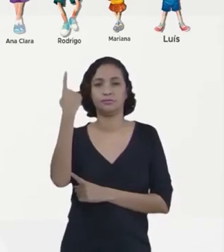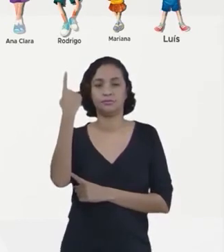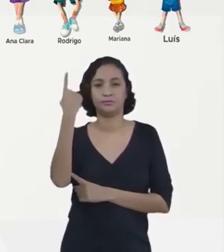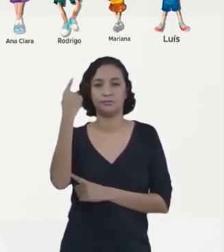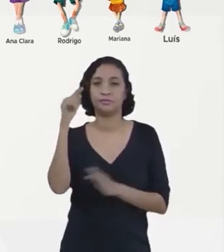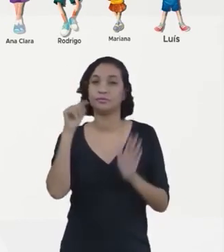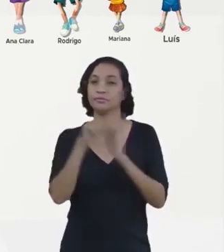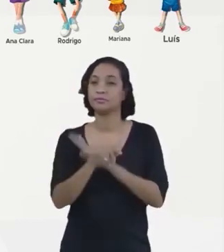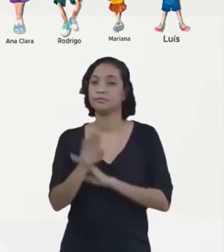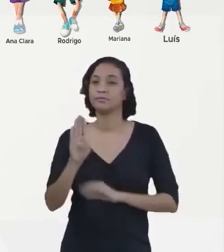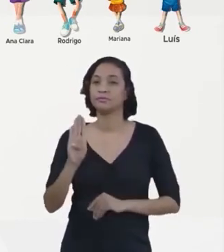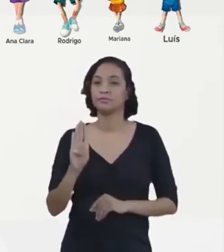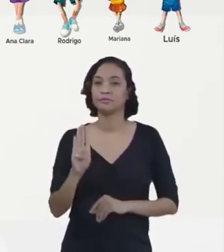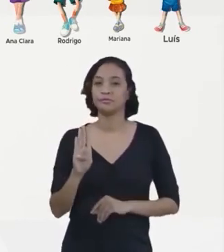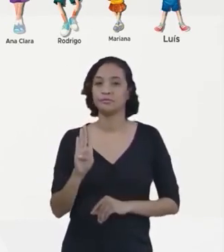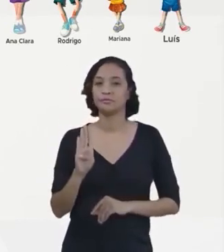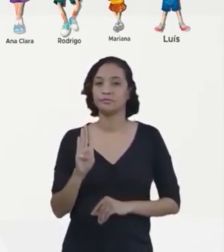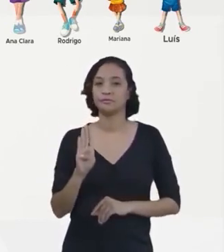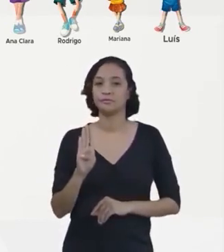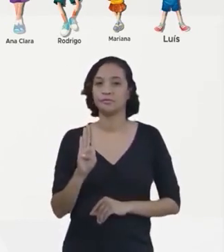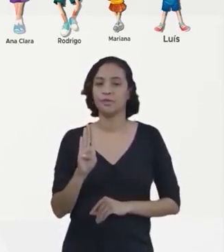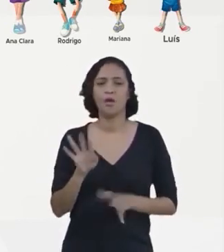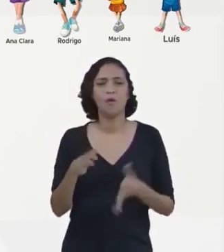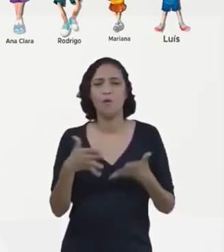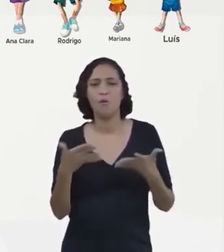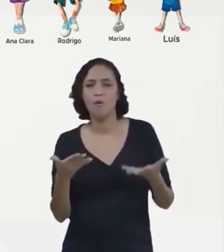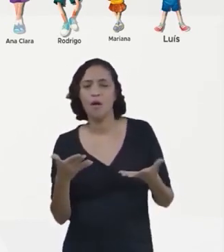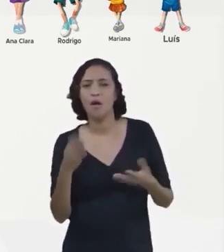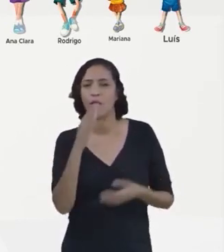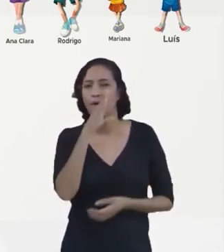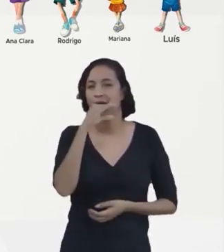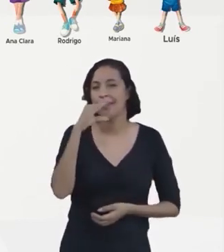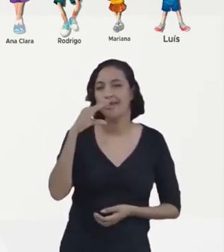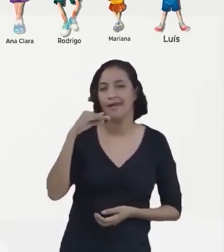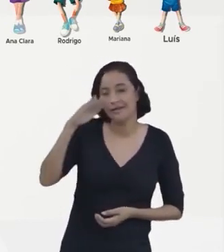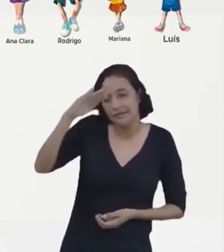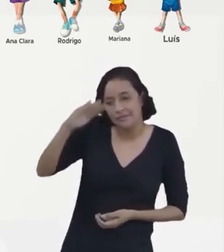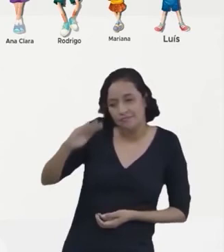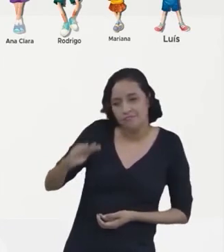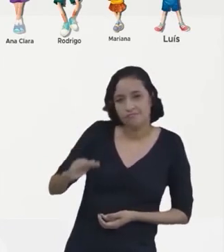Letra B. Qual é a criança mais baixa?